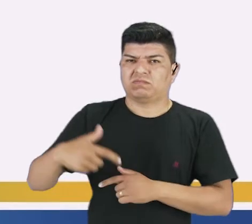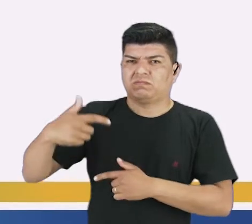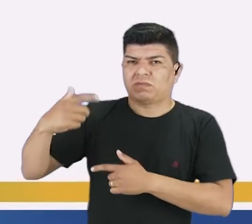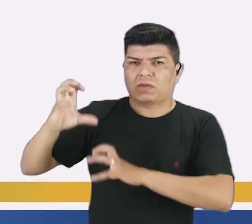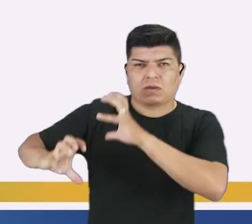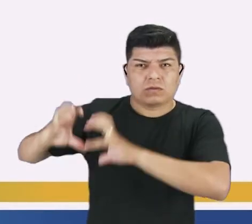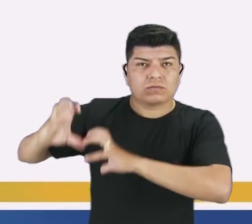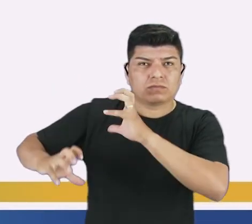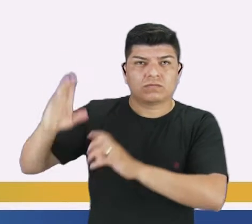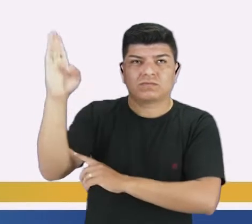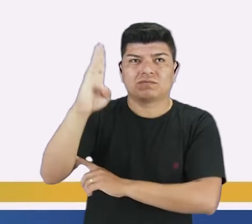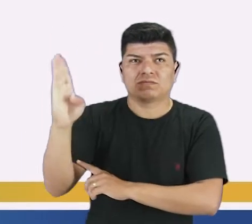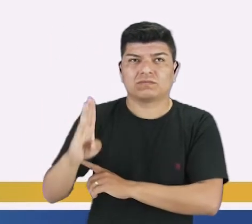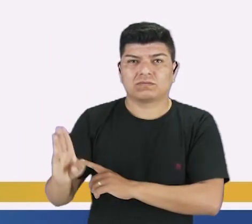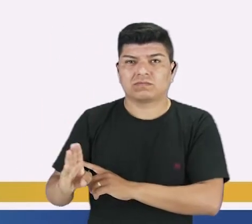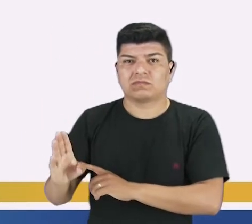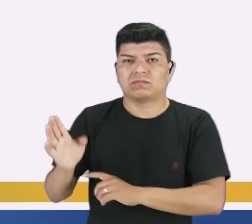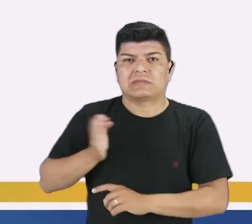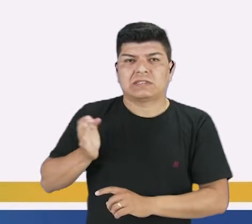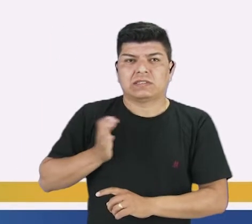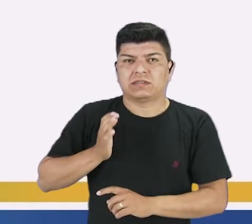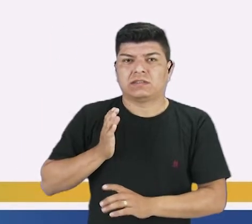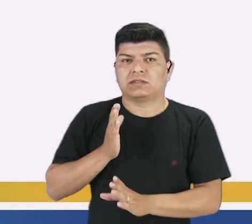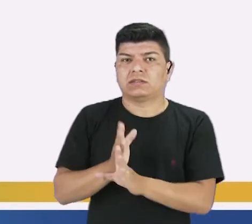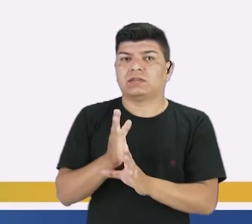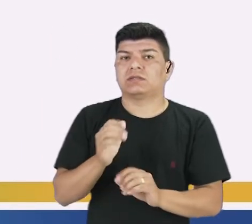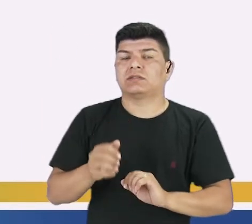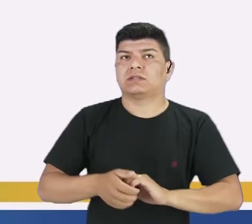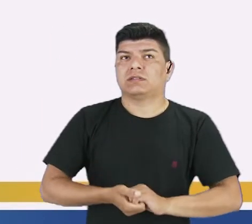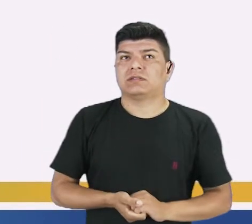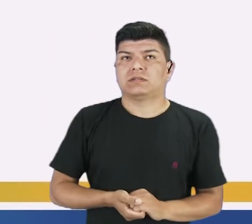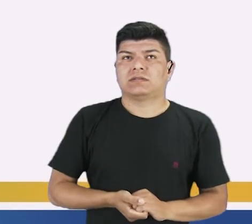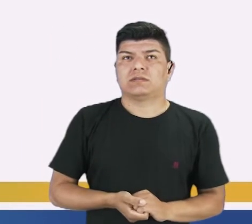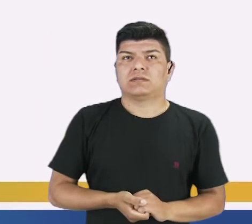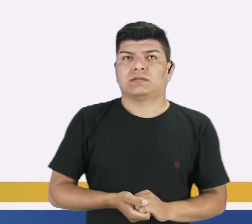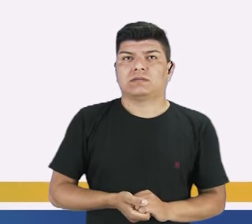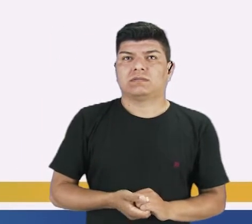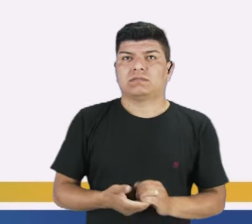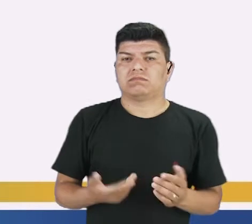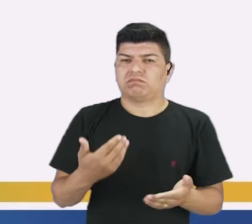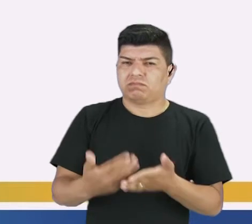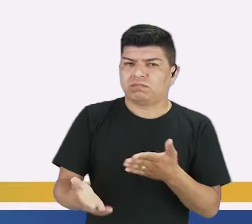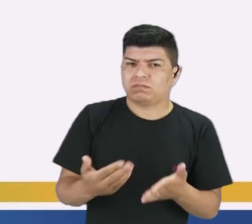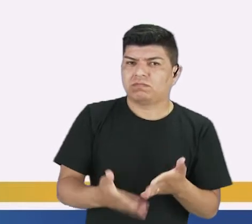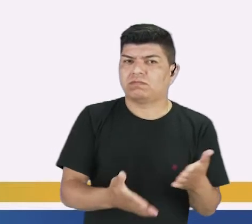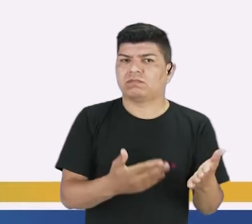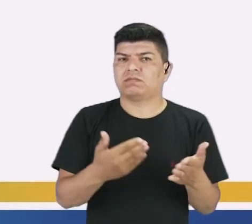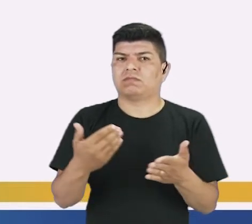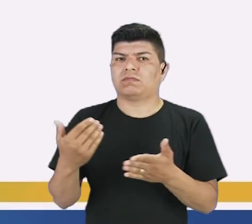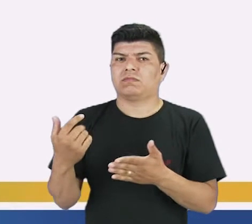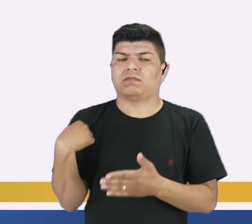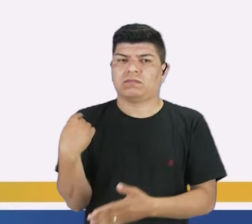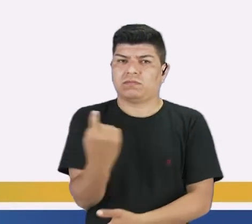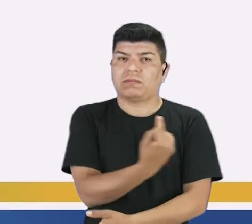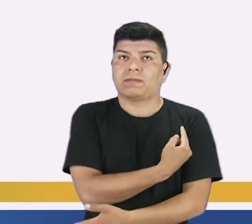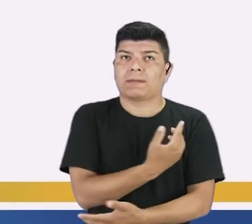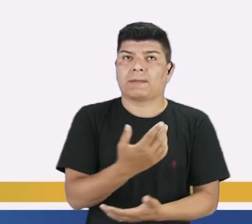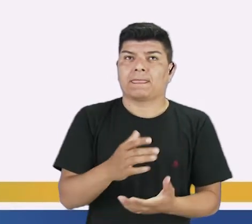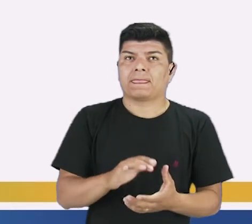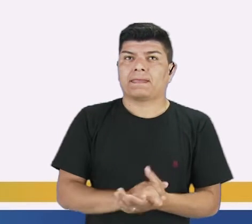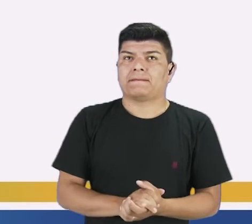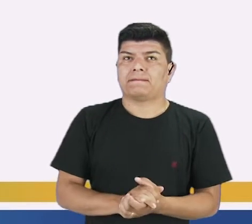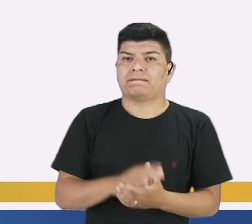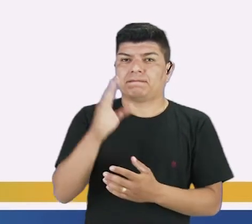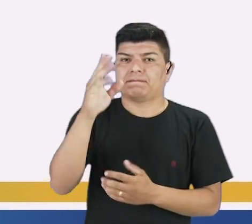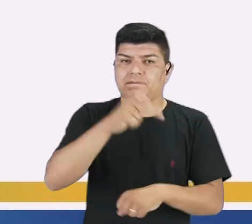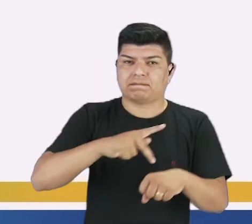conflito no Brasil diante das riquezas, né, pegas e levadas para o